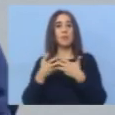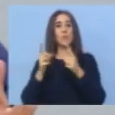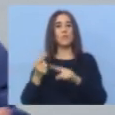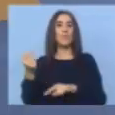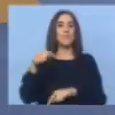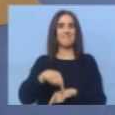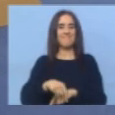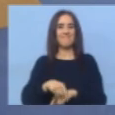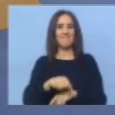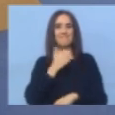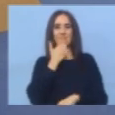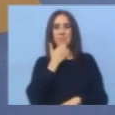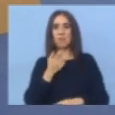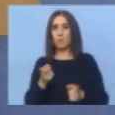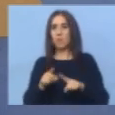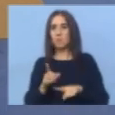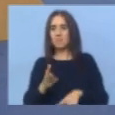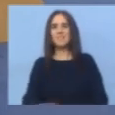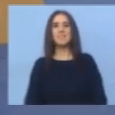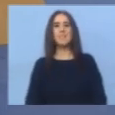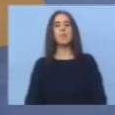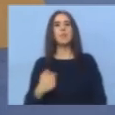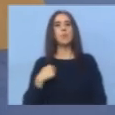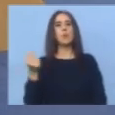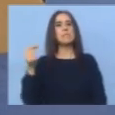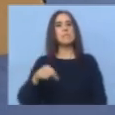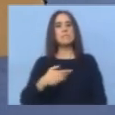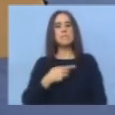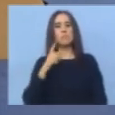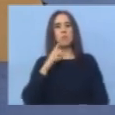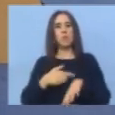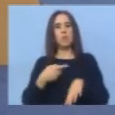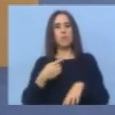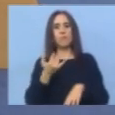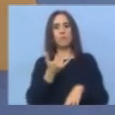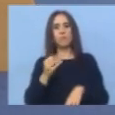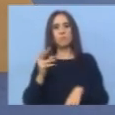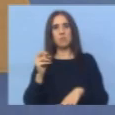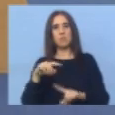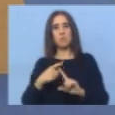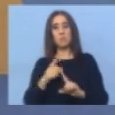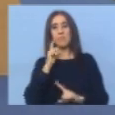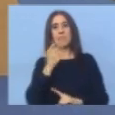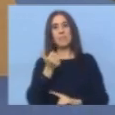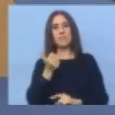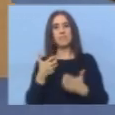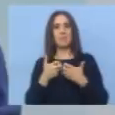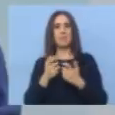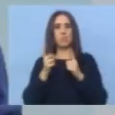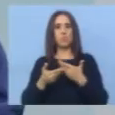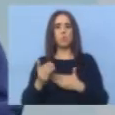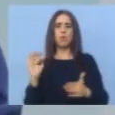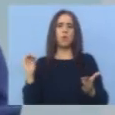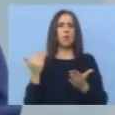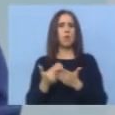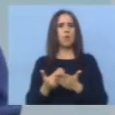Portanto, eu vim embora no dia 9 de dezembro de 2013 e a guerra começou no dia 15. E desde então, portanto, há mais